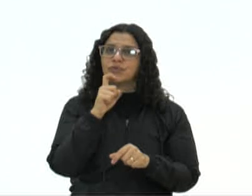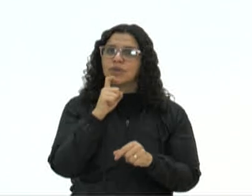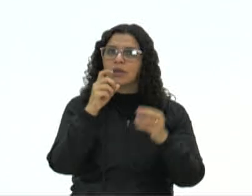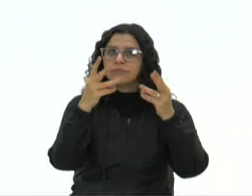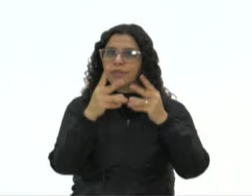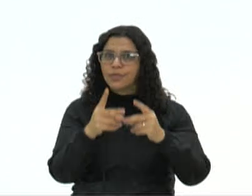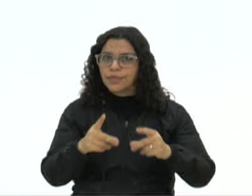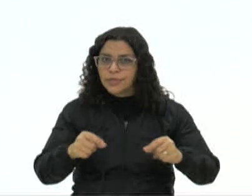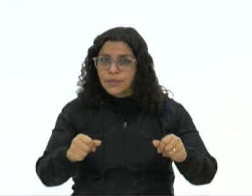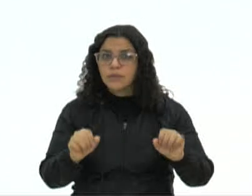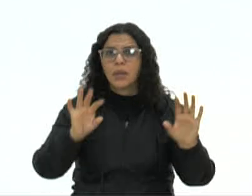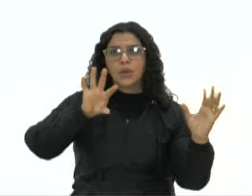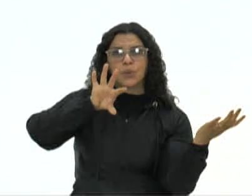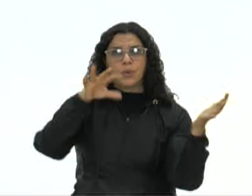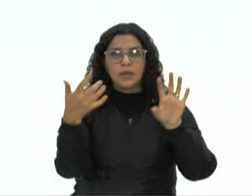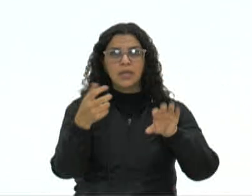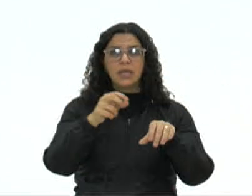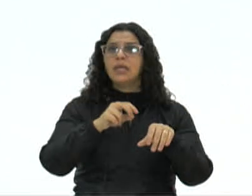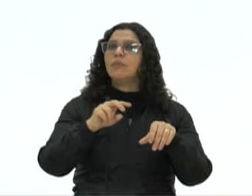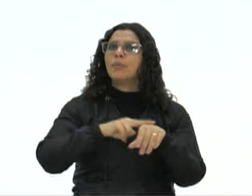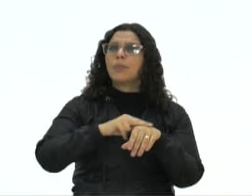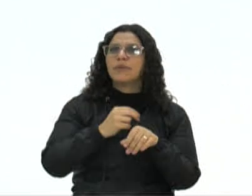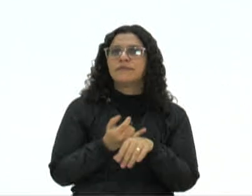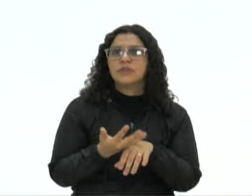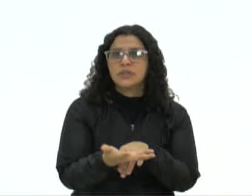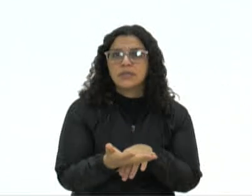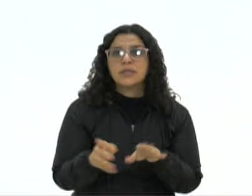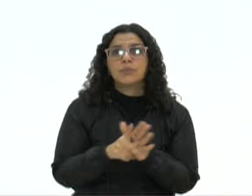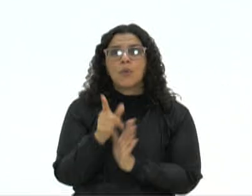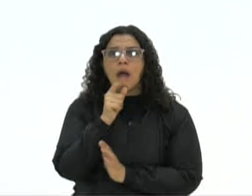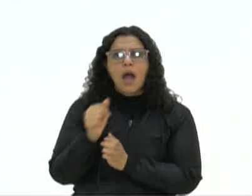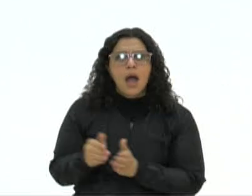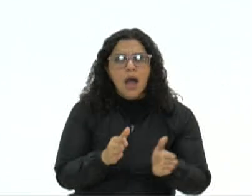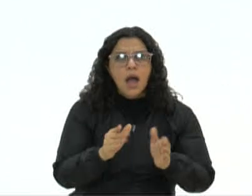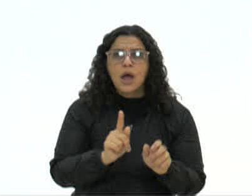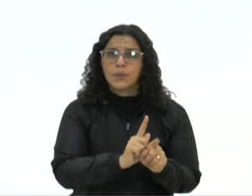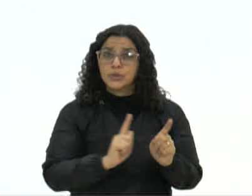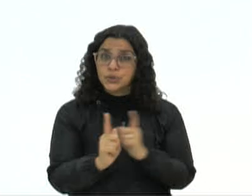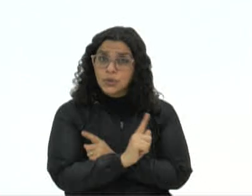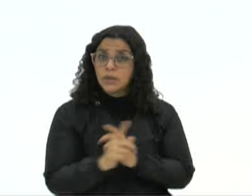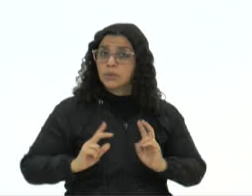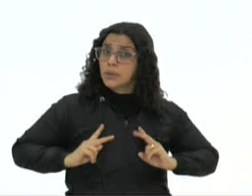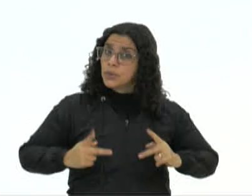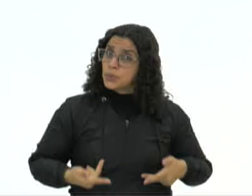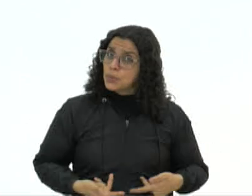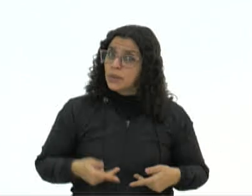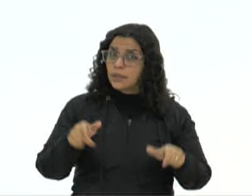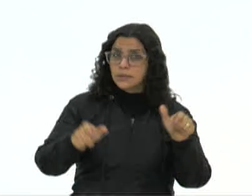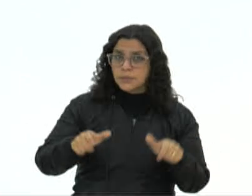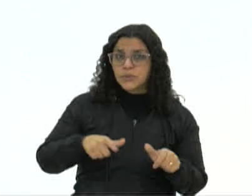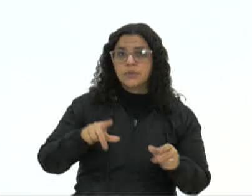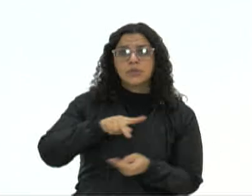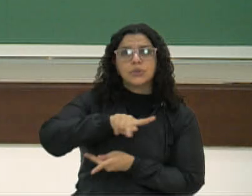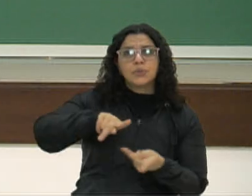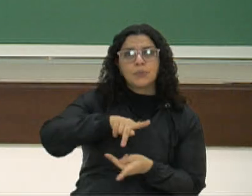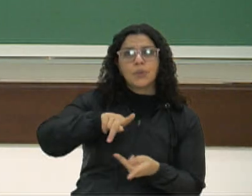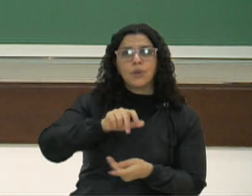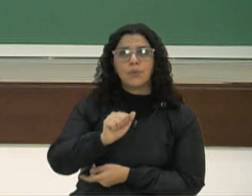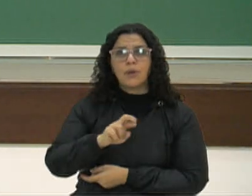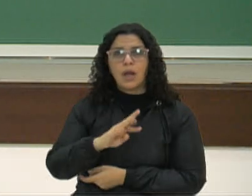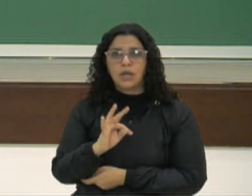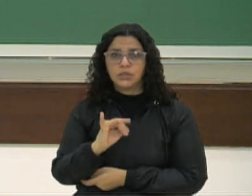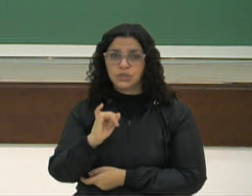Vimos o clima, a vegetação, a hidrografia, toda a parte geográfica, física e humana dessa parte do nosso planeta